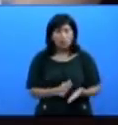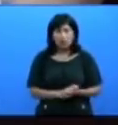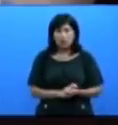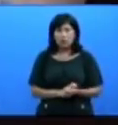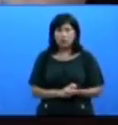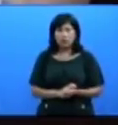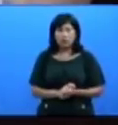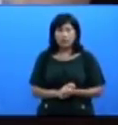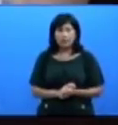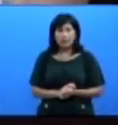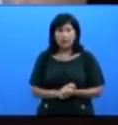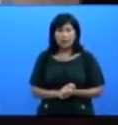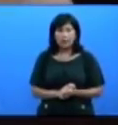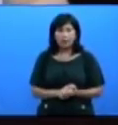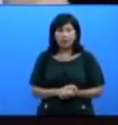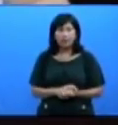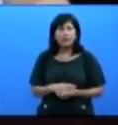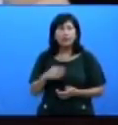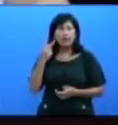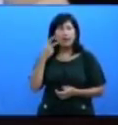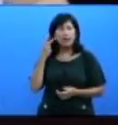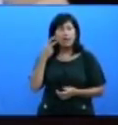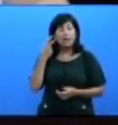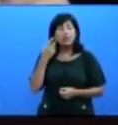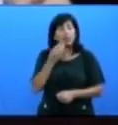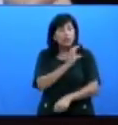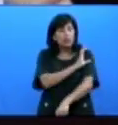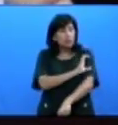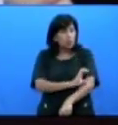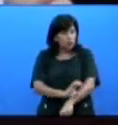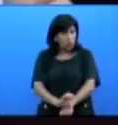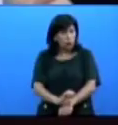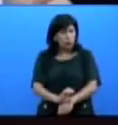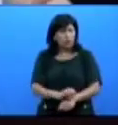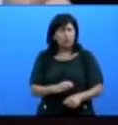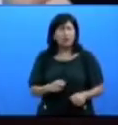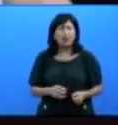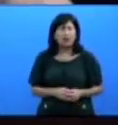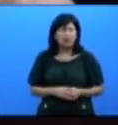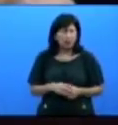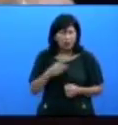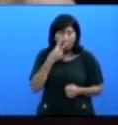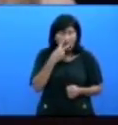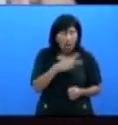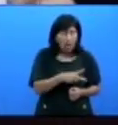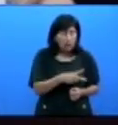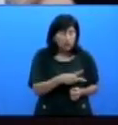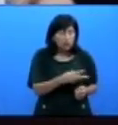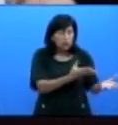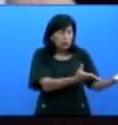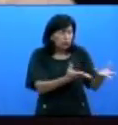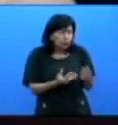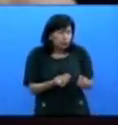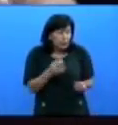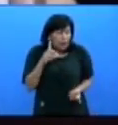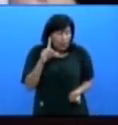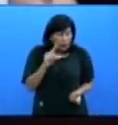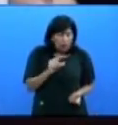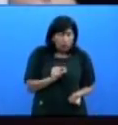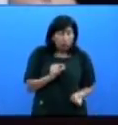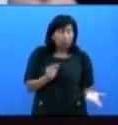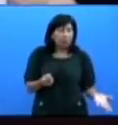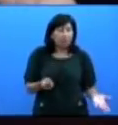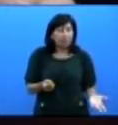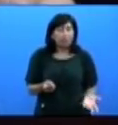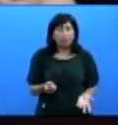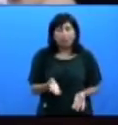Flor lembrou a respeito da Secretaria da Cultura, que orçamento é esse? Que promessa é essa? Que história é